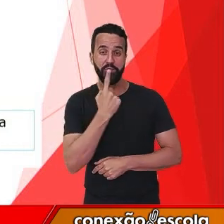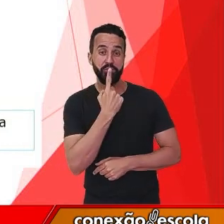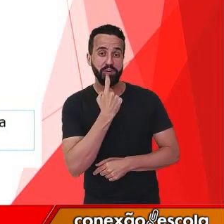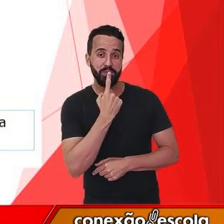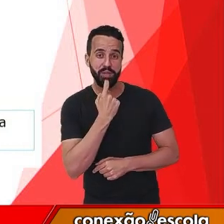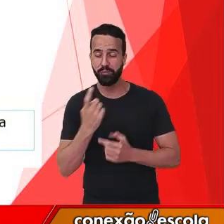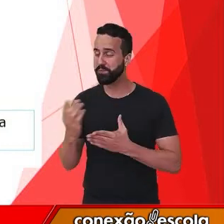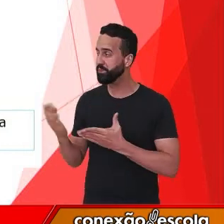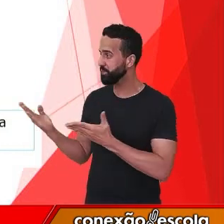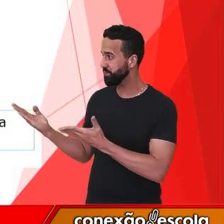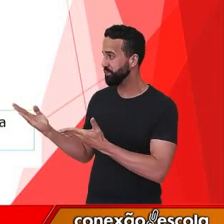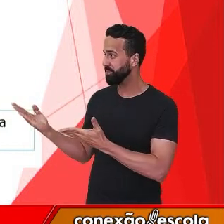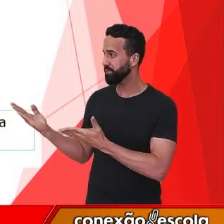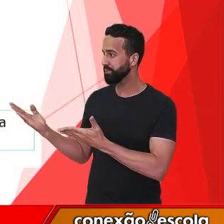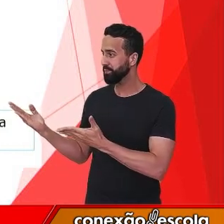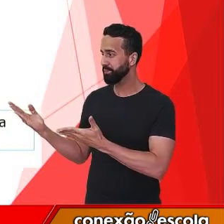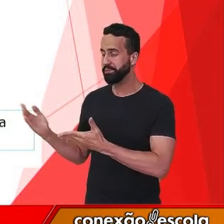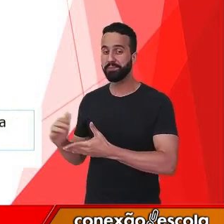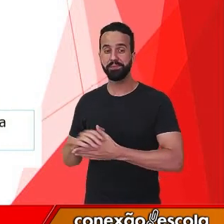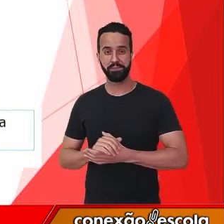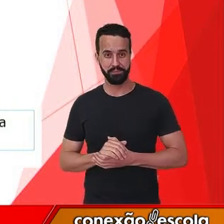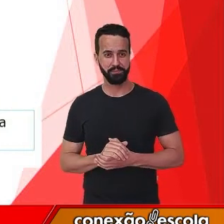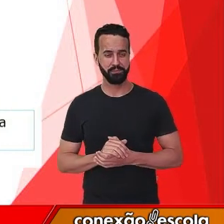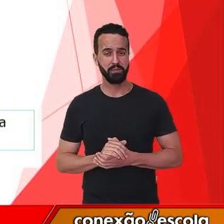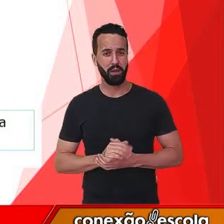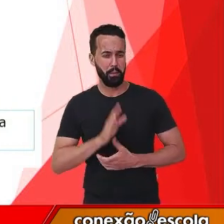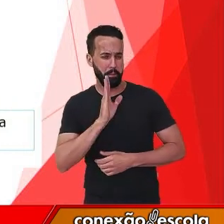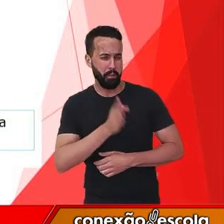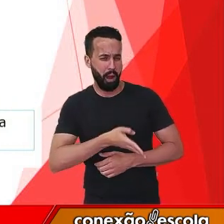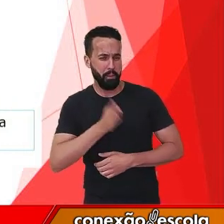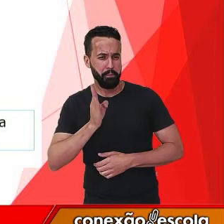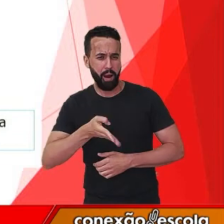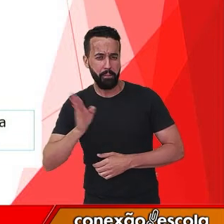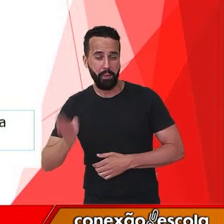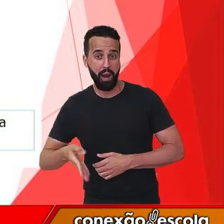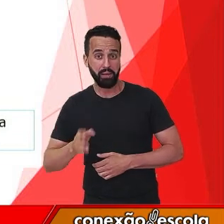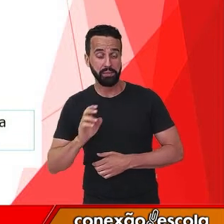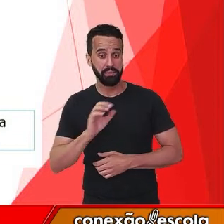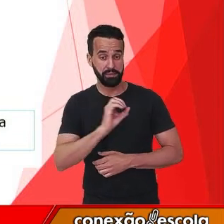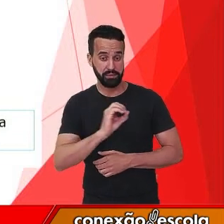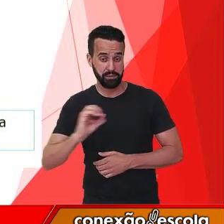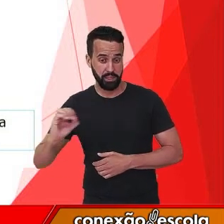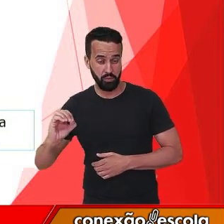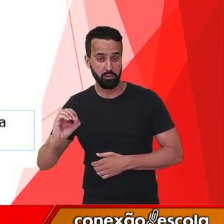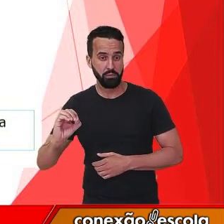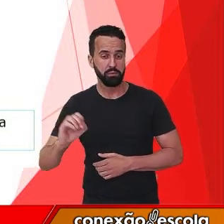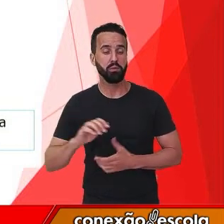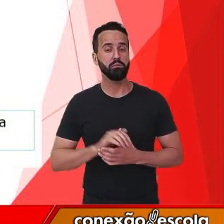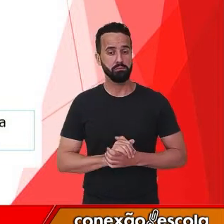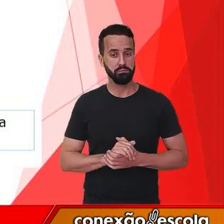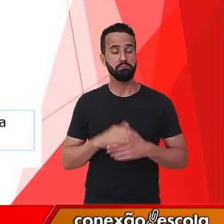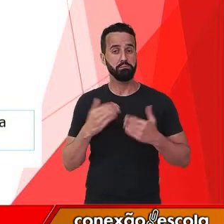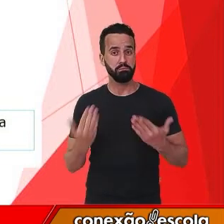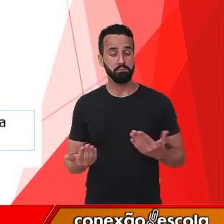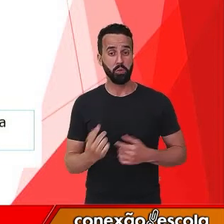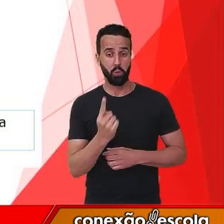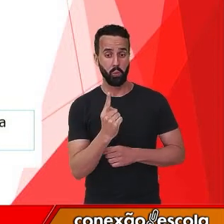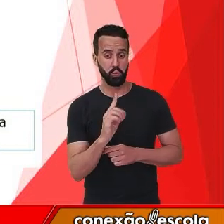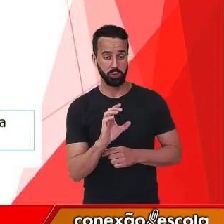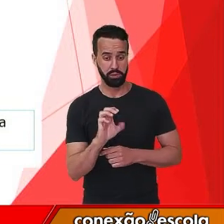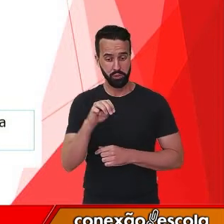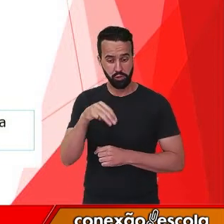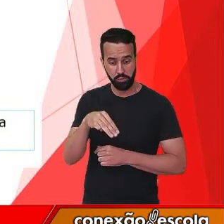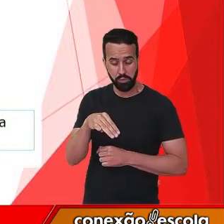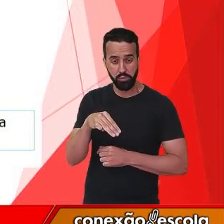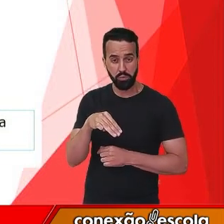nossos olhos então cortando 50 eu tenho que a cada 1 cm percorrido no meu